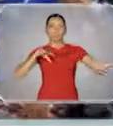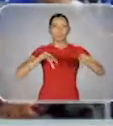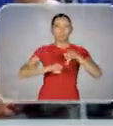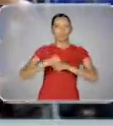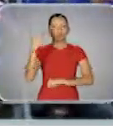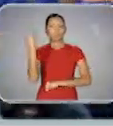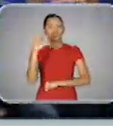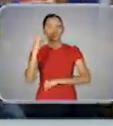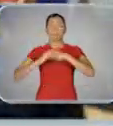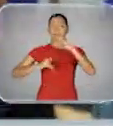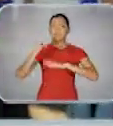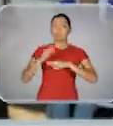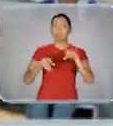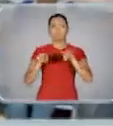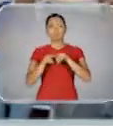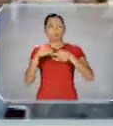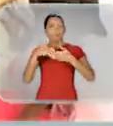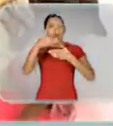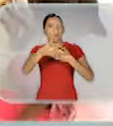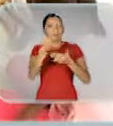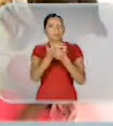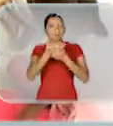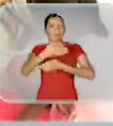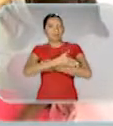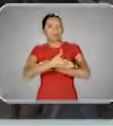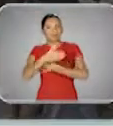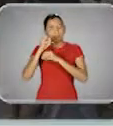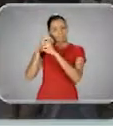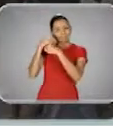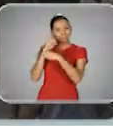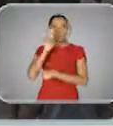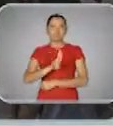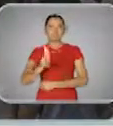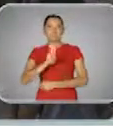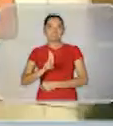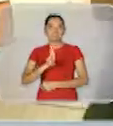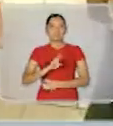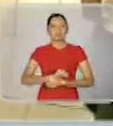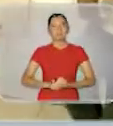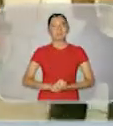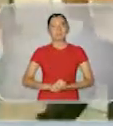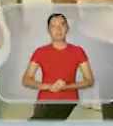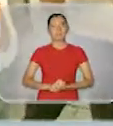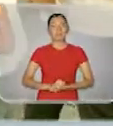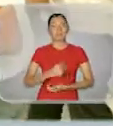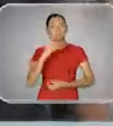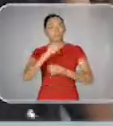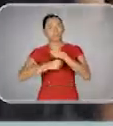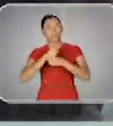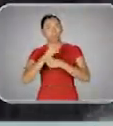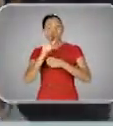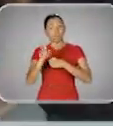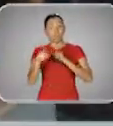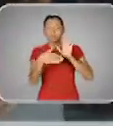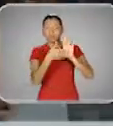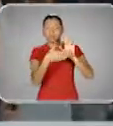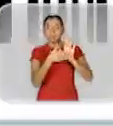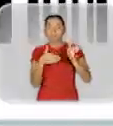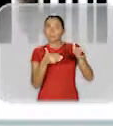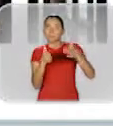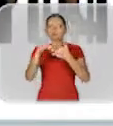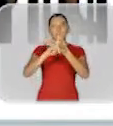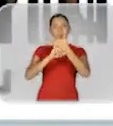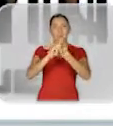comunicar uma formação científica e profissional que vai além da sala de aula e dos laboratórios da universidade. Em 2 anos, essa